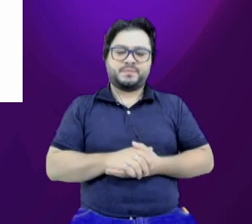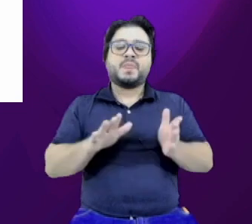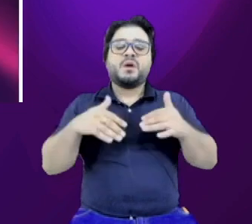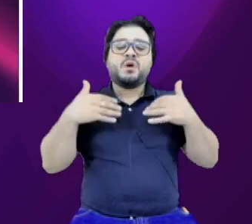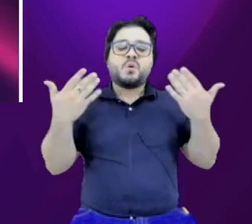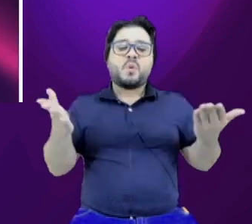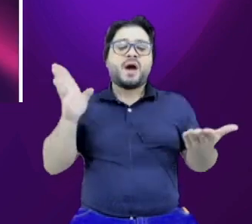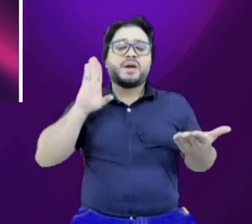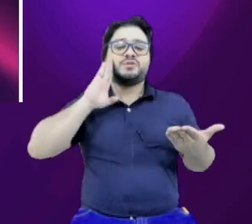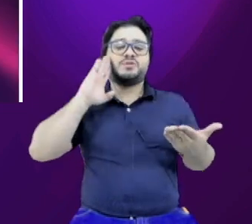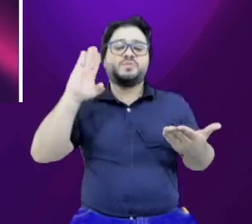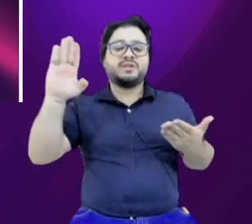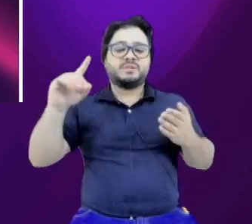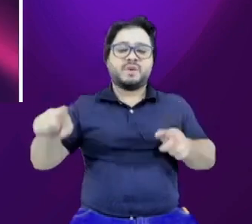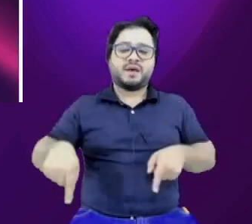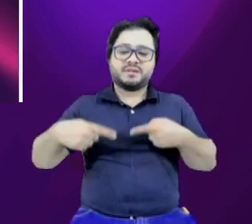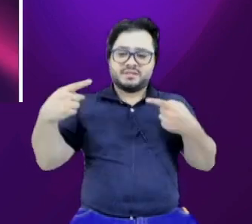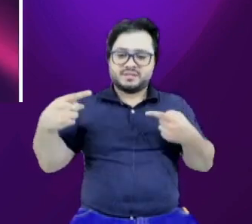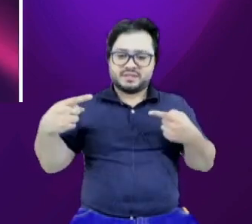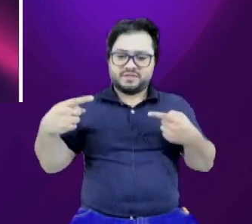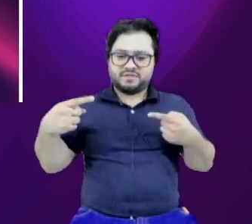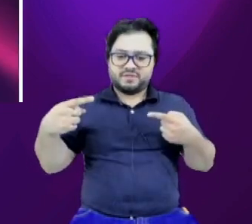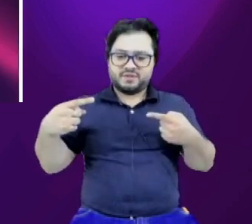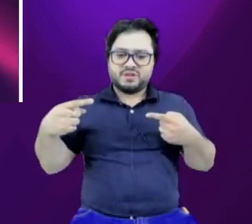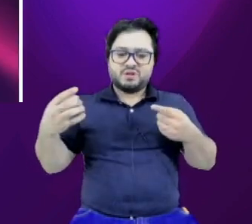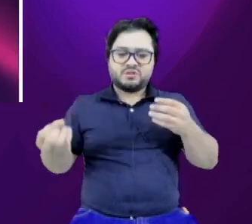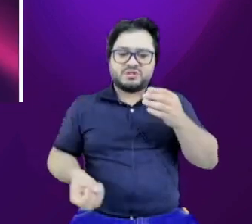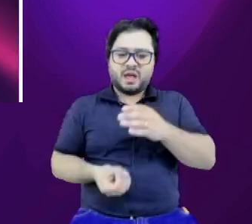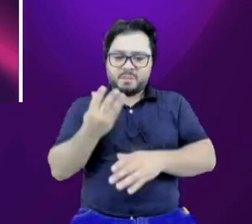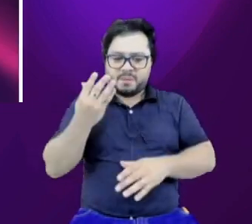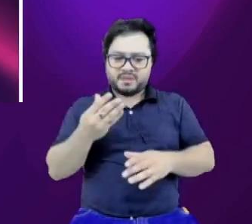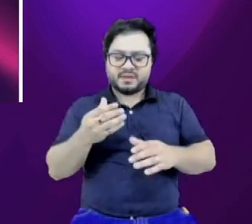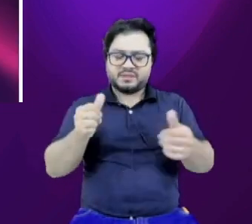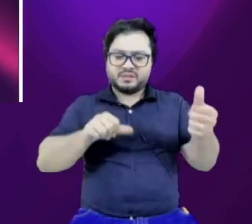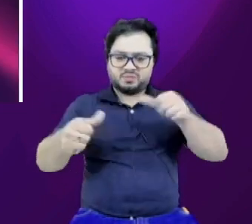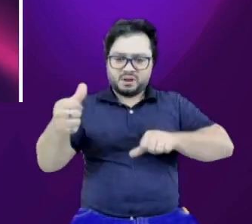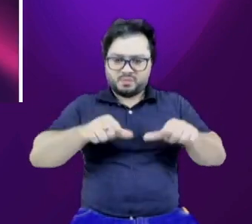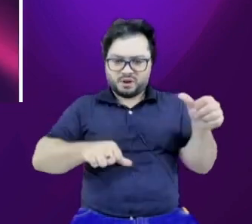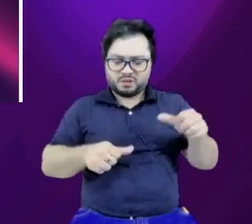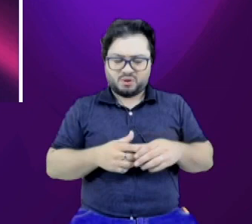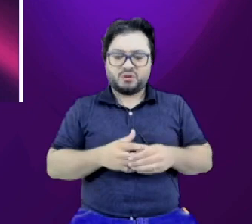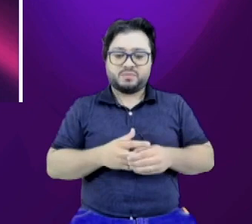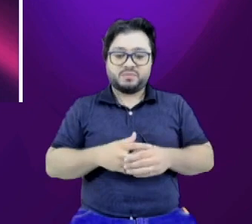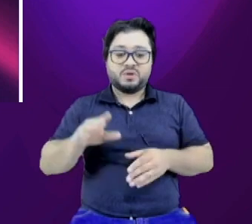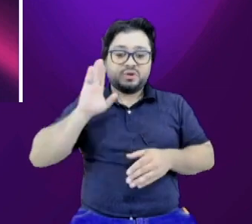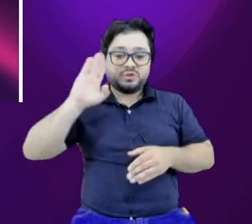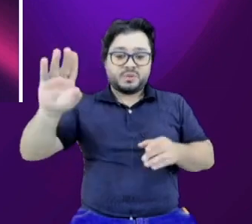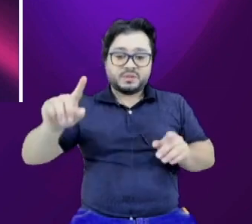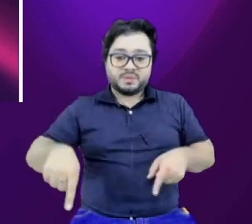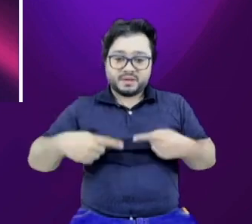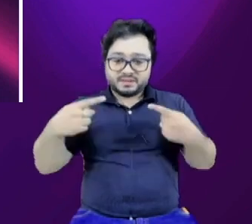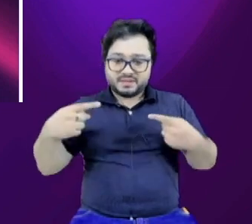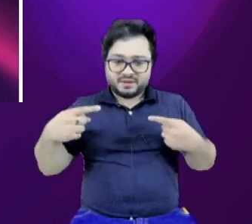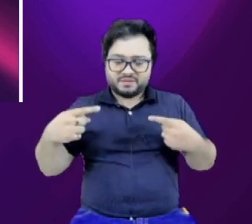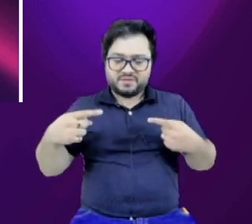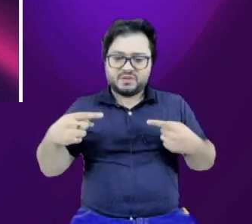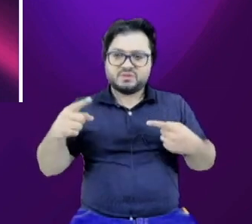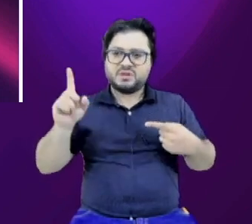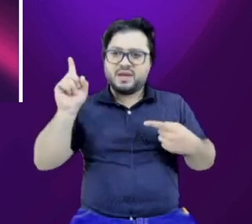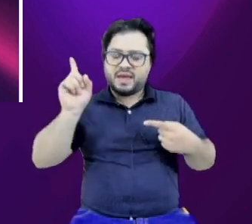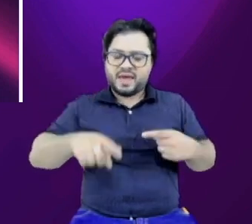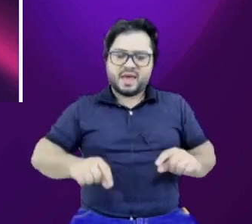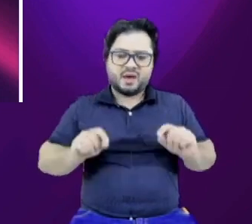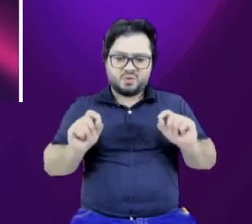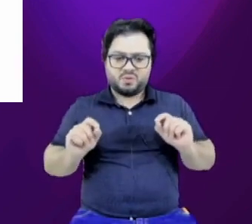os principais desafios da implementação desse laboratório? Um dos principais desafios é em